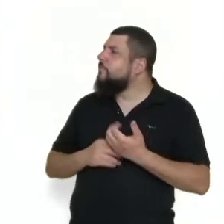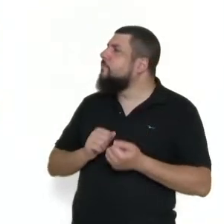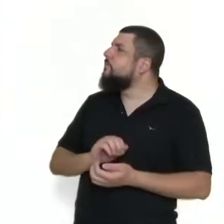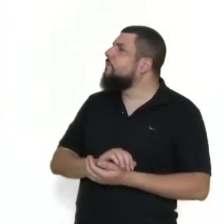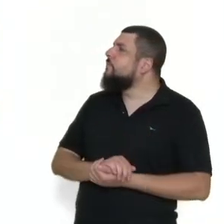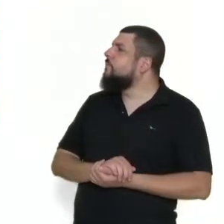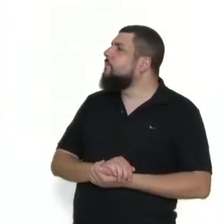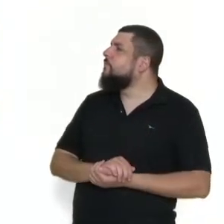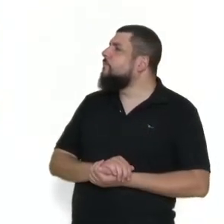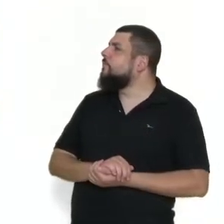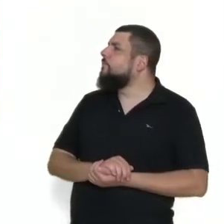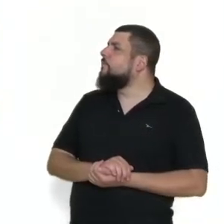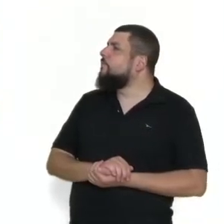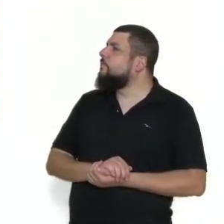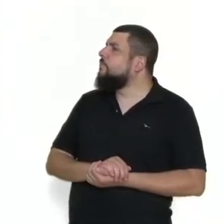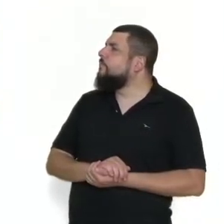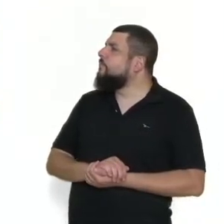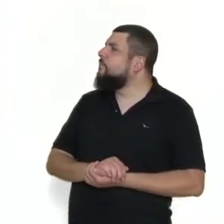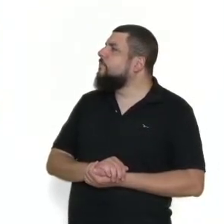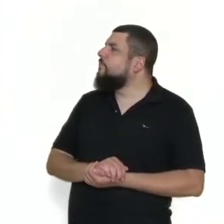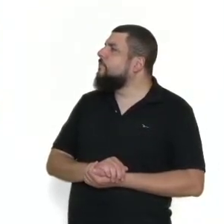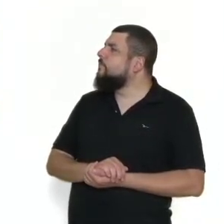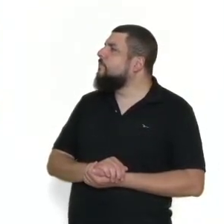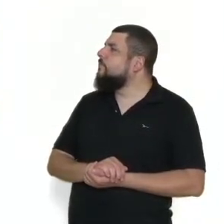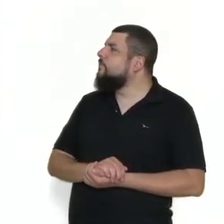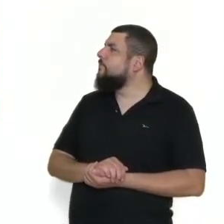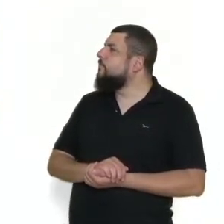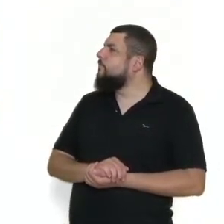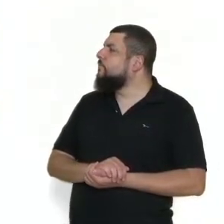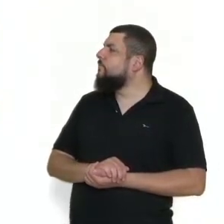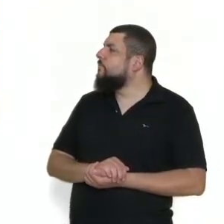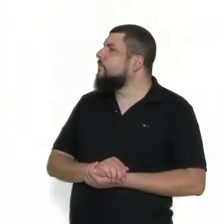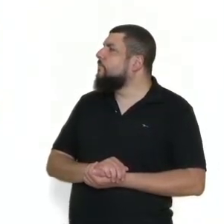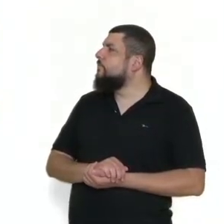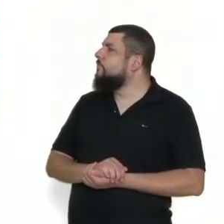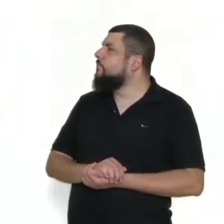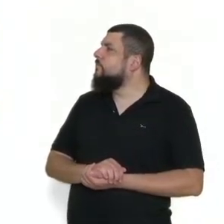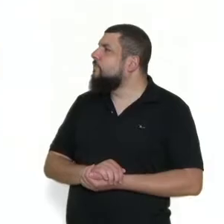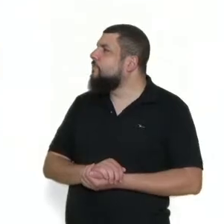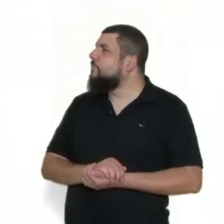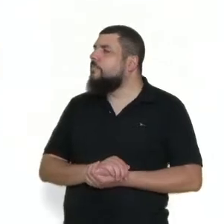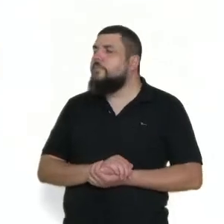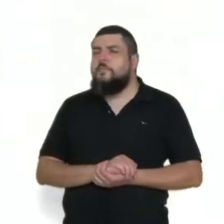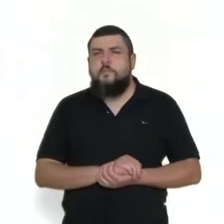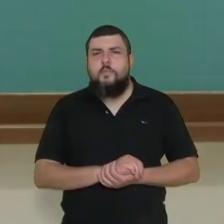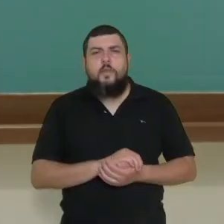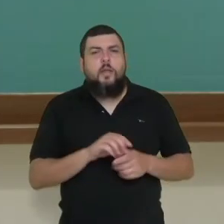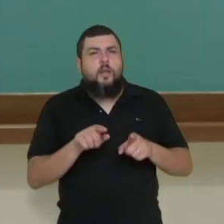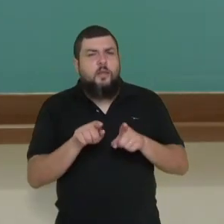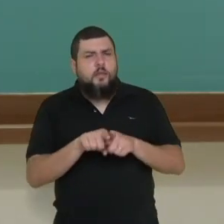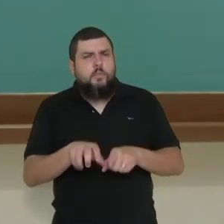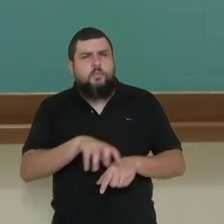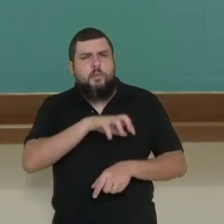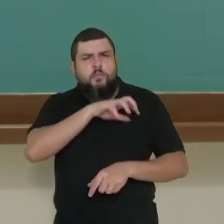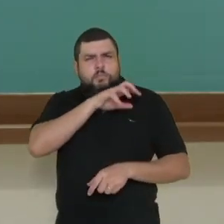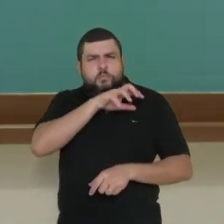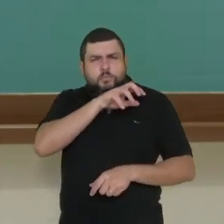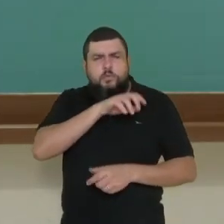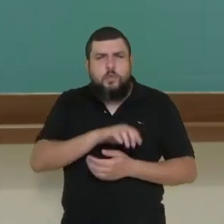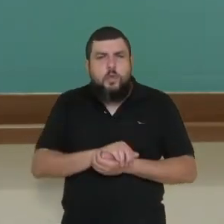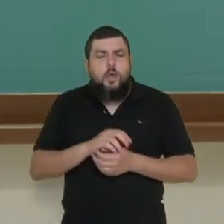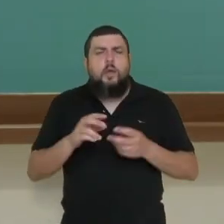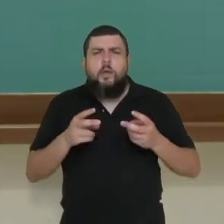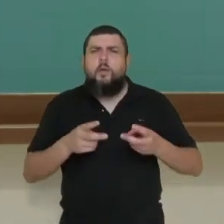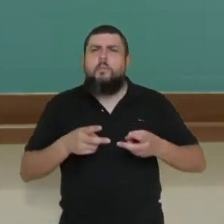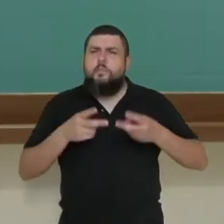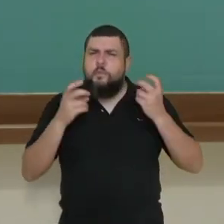aves insetívoras, aves noturnas, ursos, lobos e vários felinos. Já perceba que, à medida que os climas vão se tornando